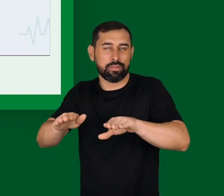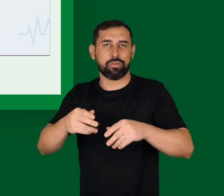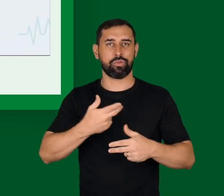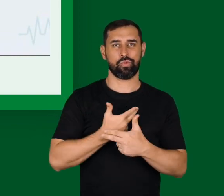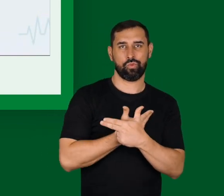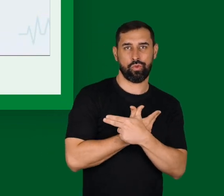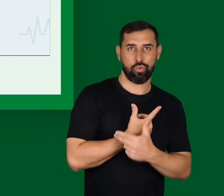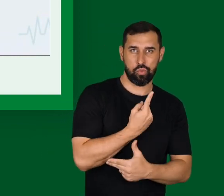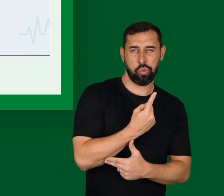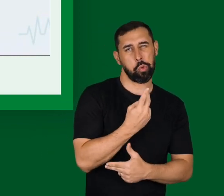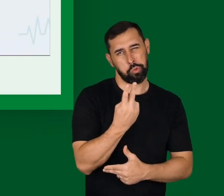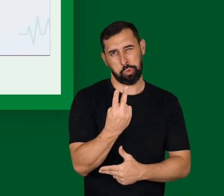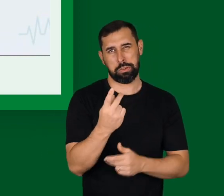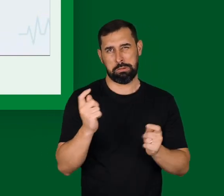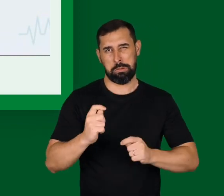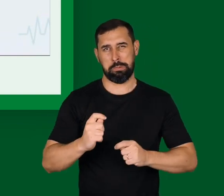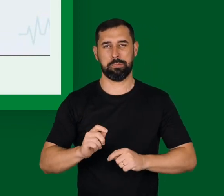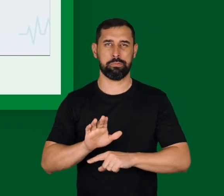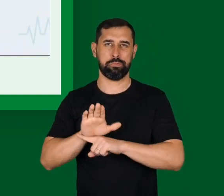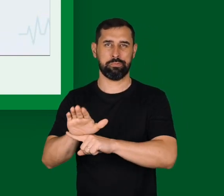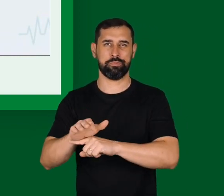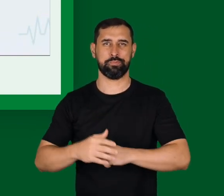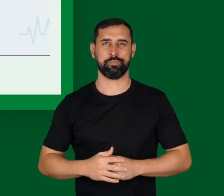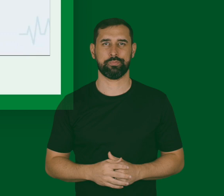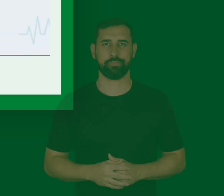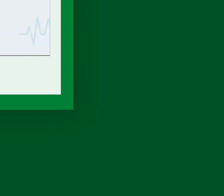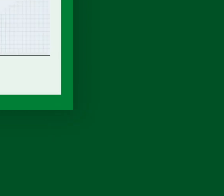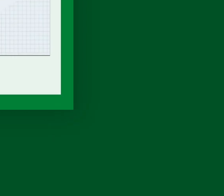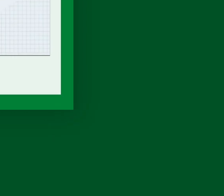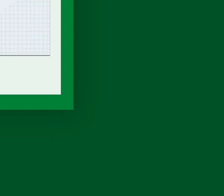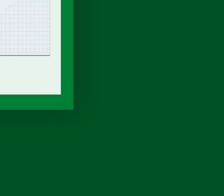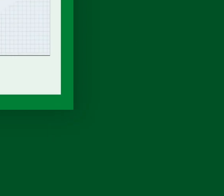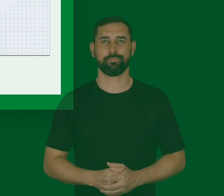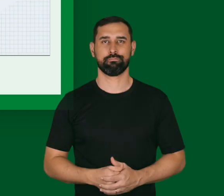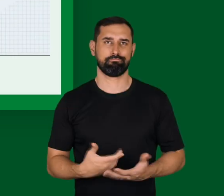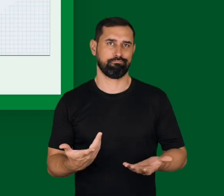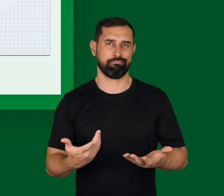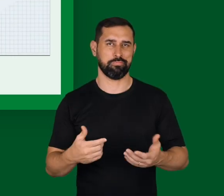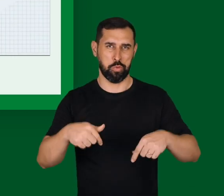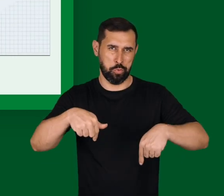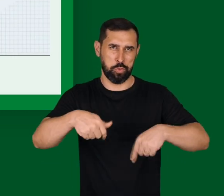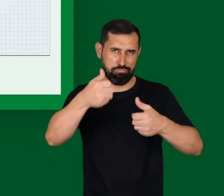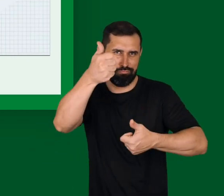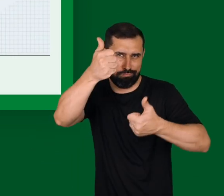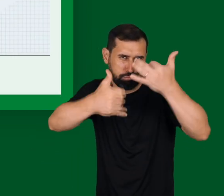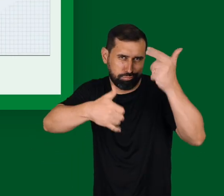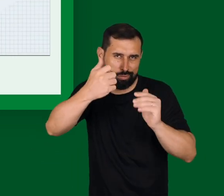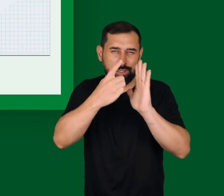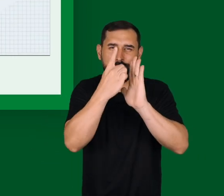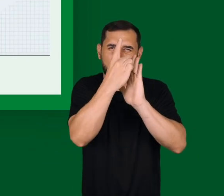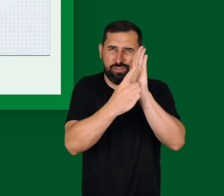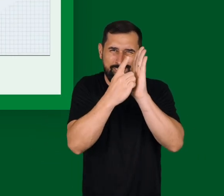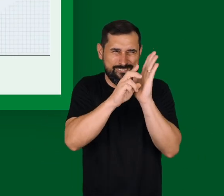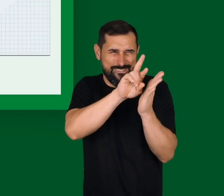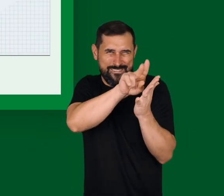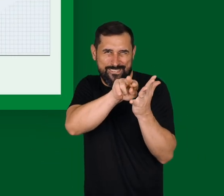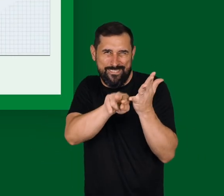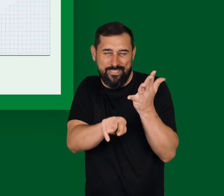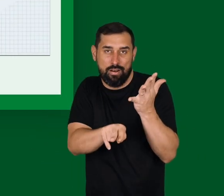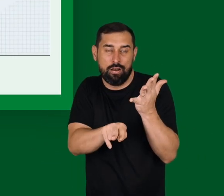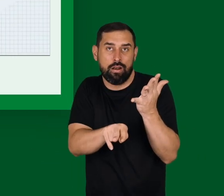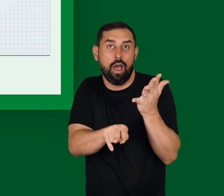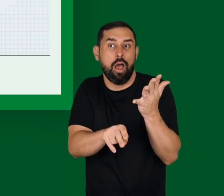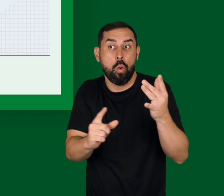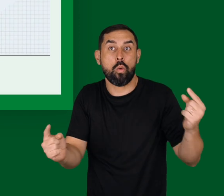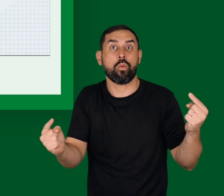reanimação pediátrica para um ou mais socorristas, 2 ou mais socorristas. Lembrar que todas essas diretrizes que a gente está